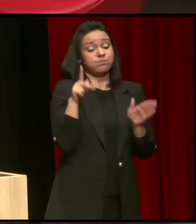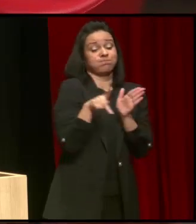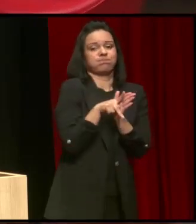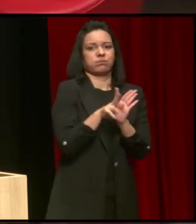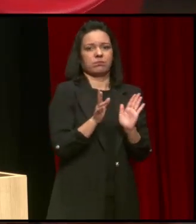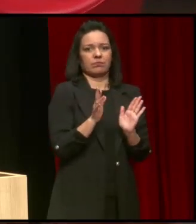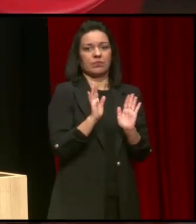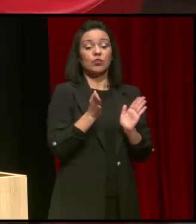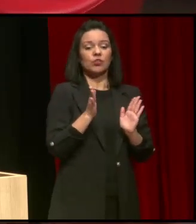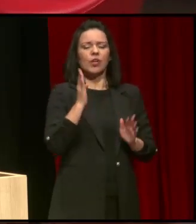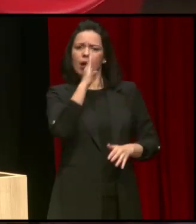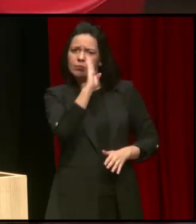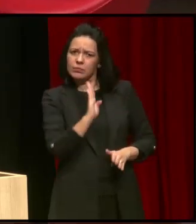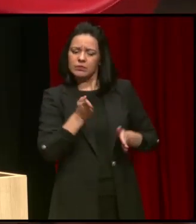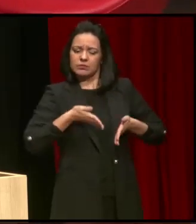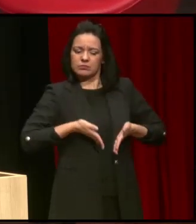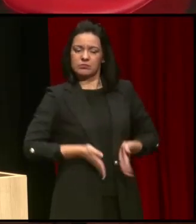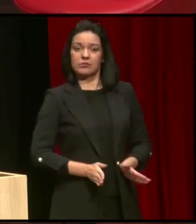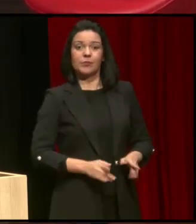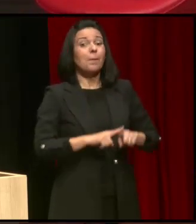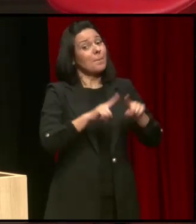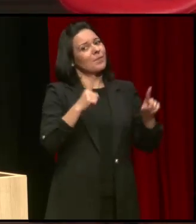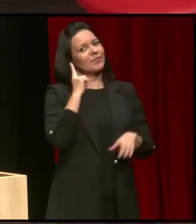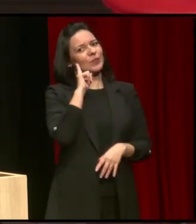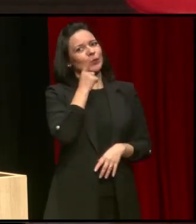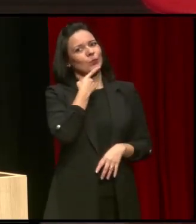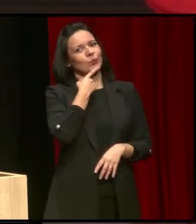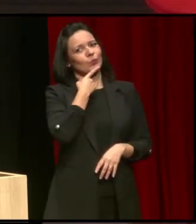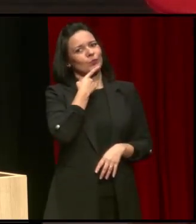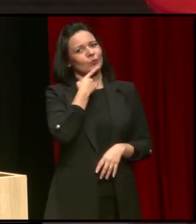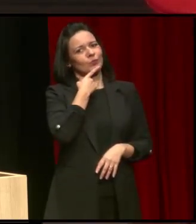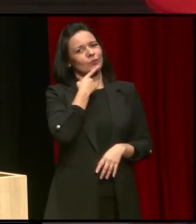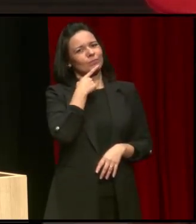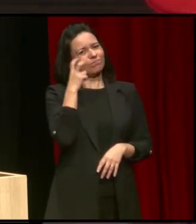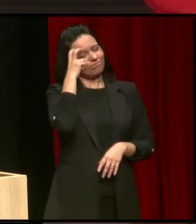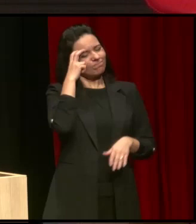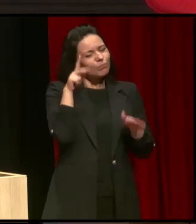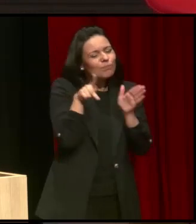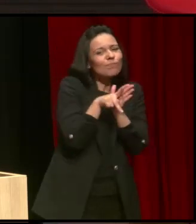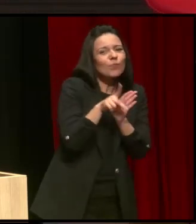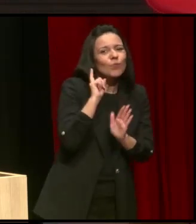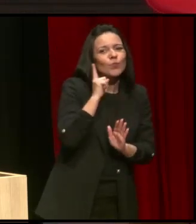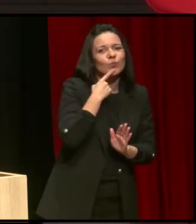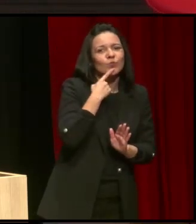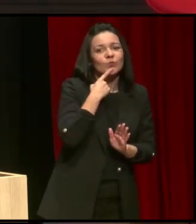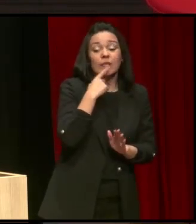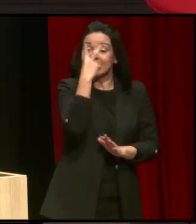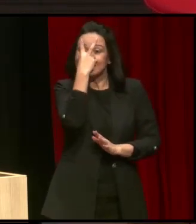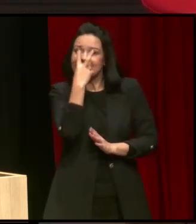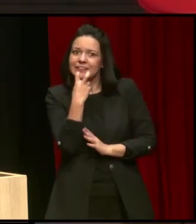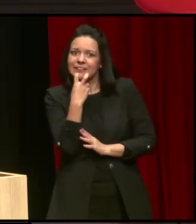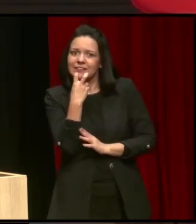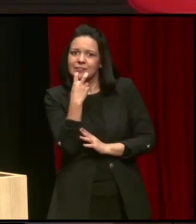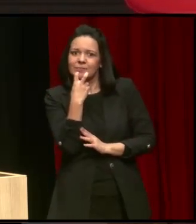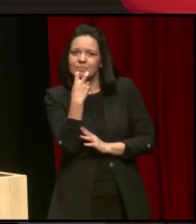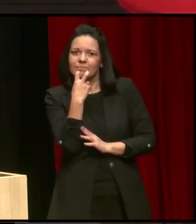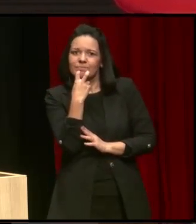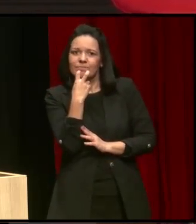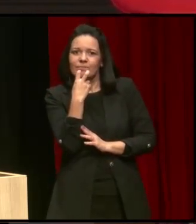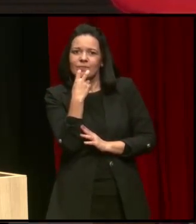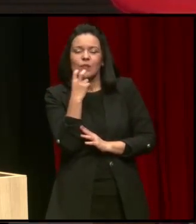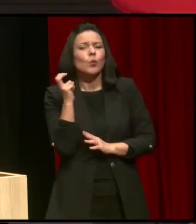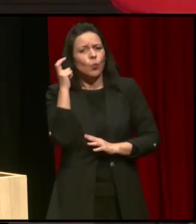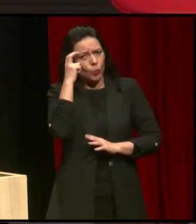aqui no Brasil, ele é brasileiro, mas ele tem uma cultura do surdo. O cego tem uma cultura do cego. Ele